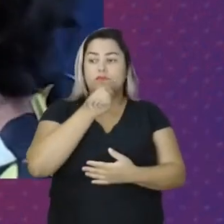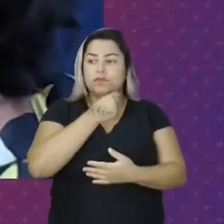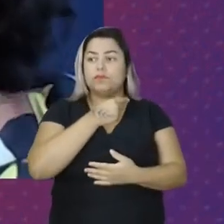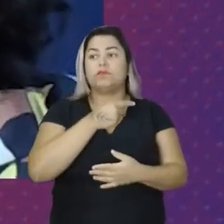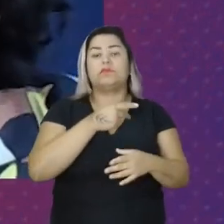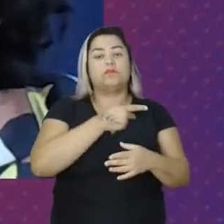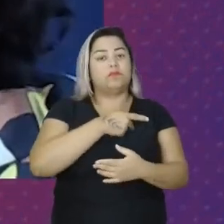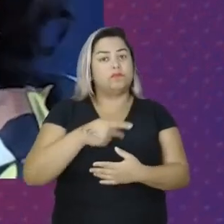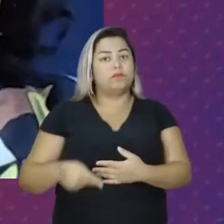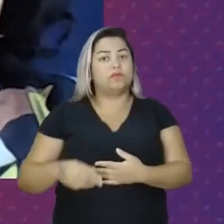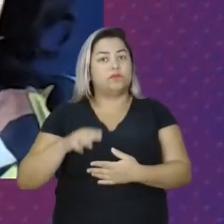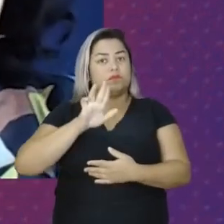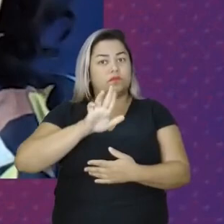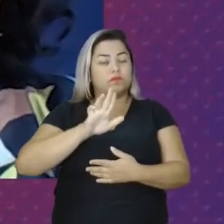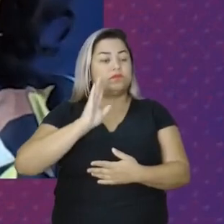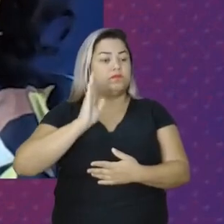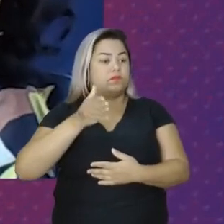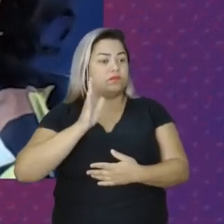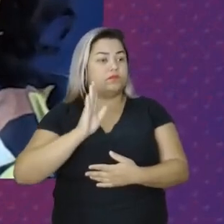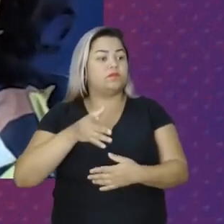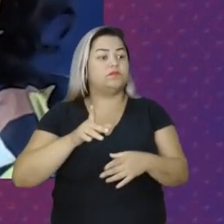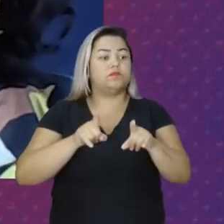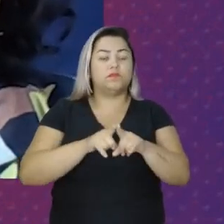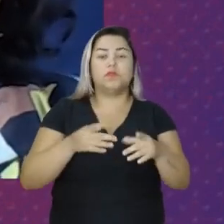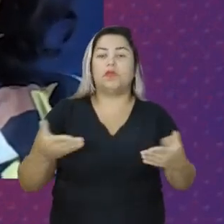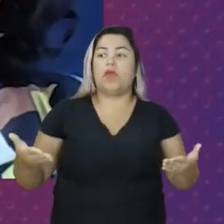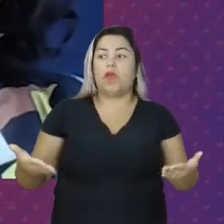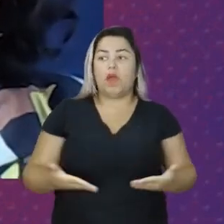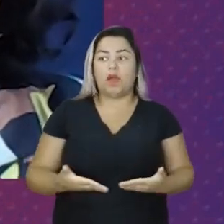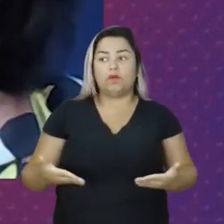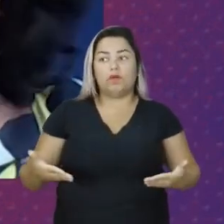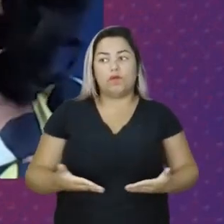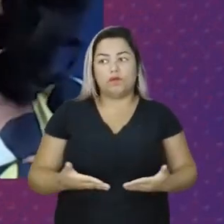já trouxe durante a campanha eleitoral e que agora